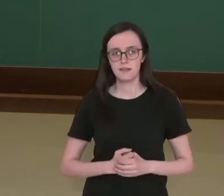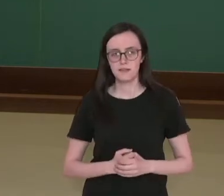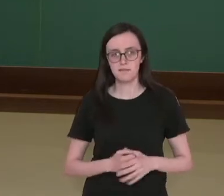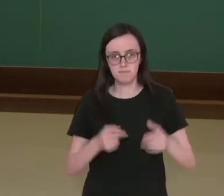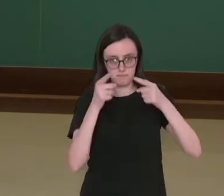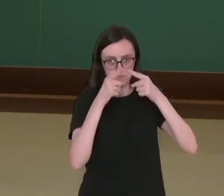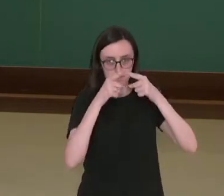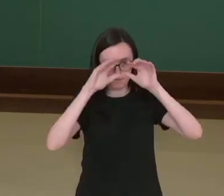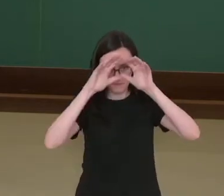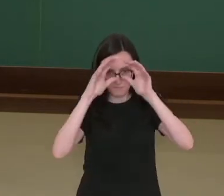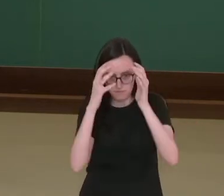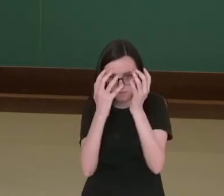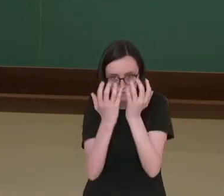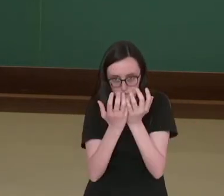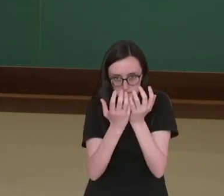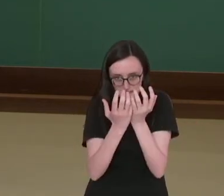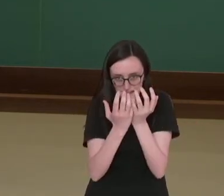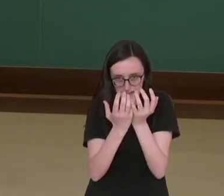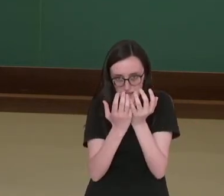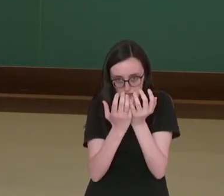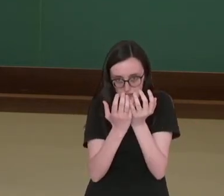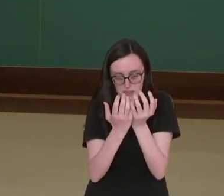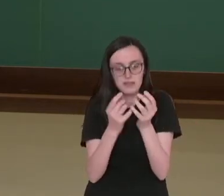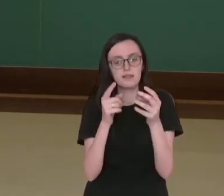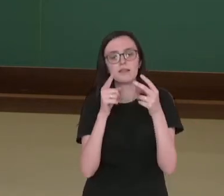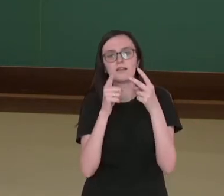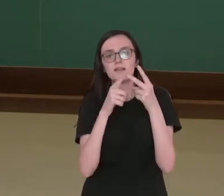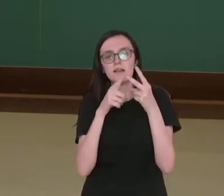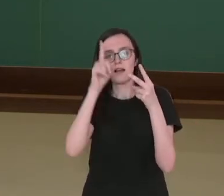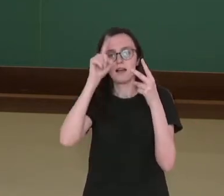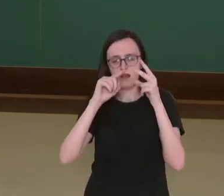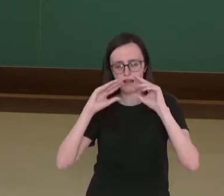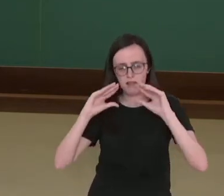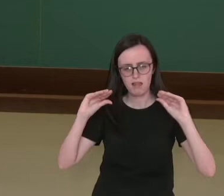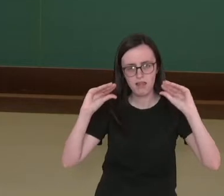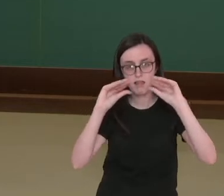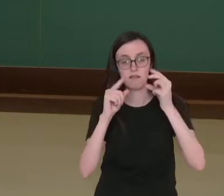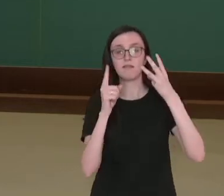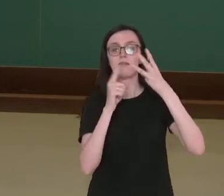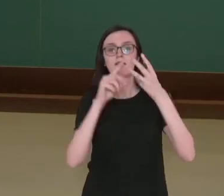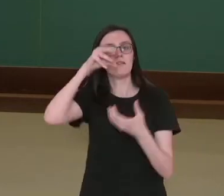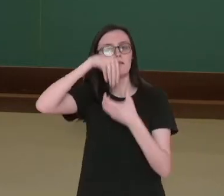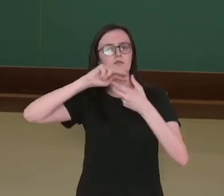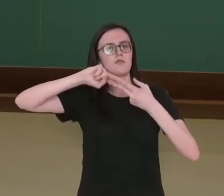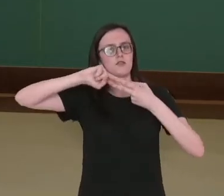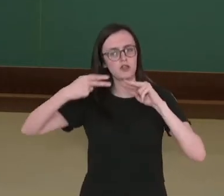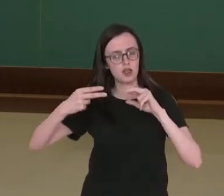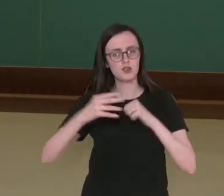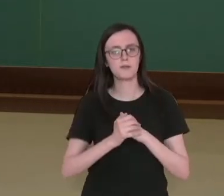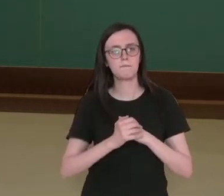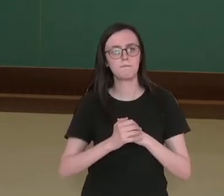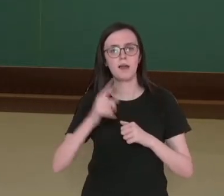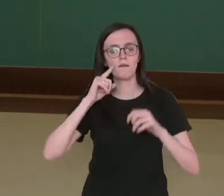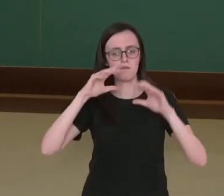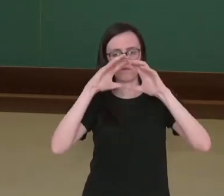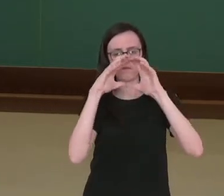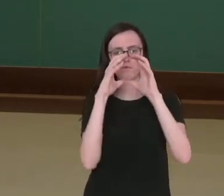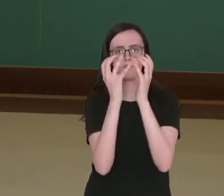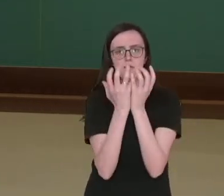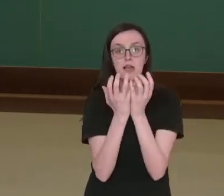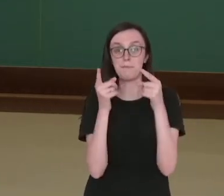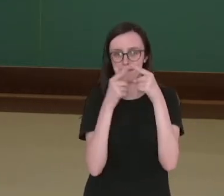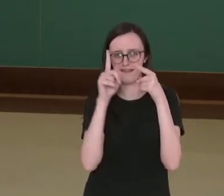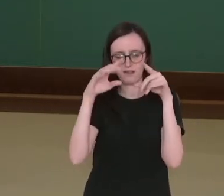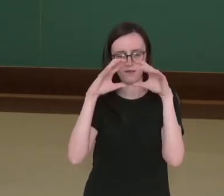Membrana plasmática, o citoplasma e o material genético. A membrana plasmática é o que fica em volta